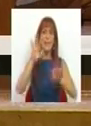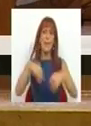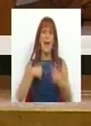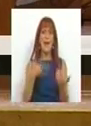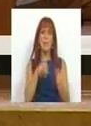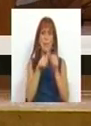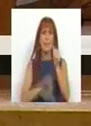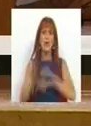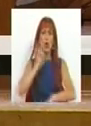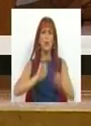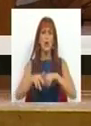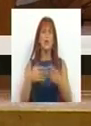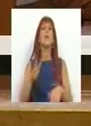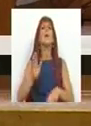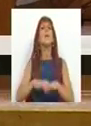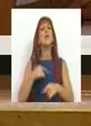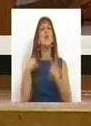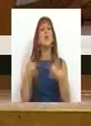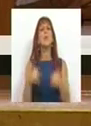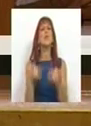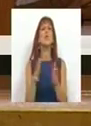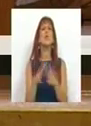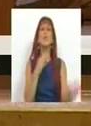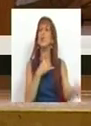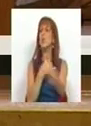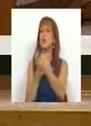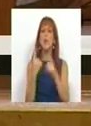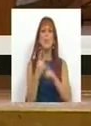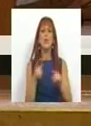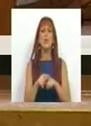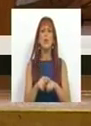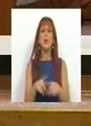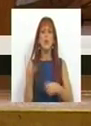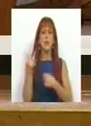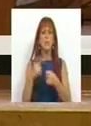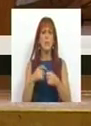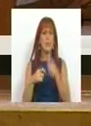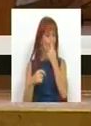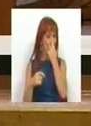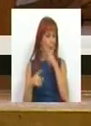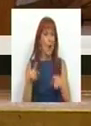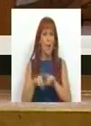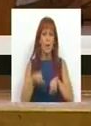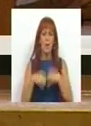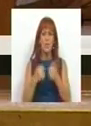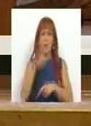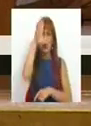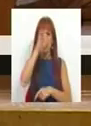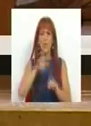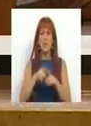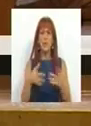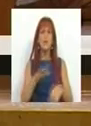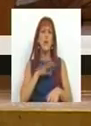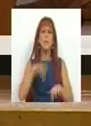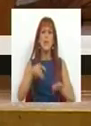tentar terminar a sua intervenção, senhora. E para tal, contamos com todos. Porque, como parceiros indissociáveis do Estado, já termino, Sr.